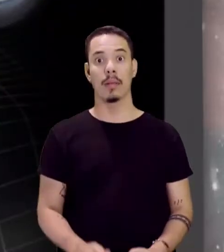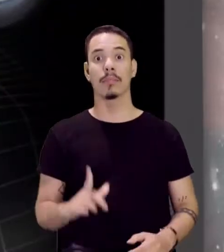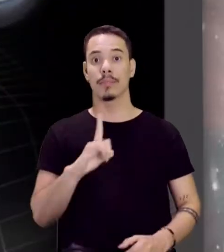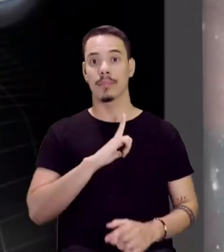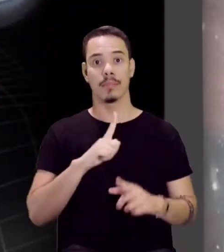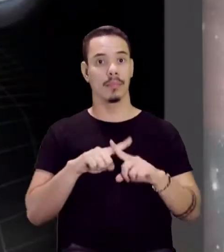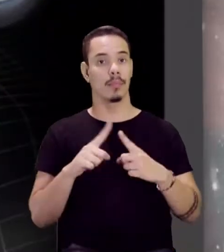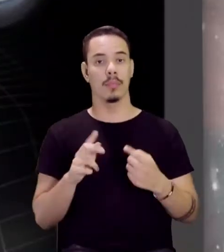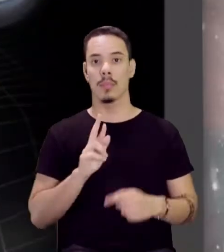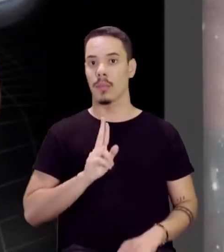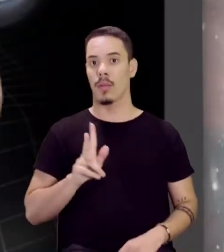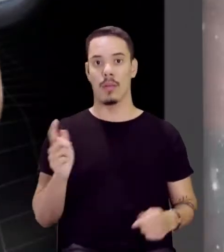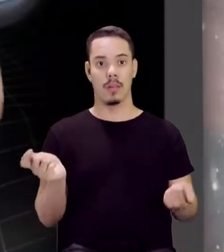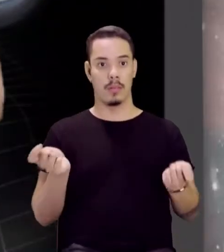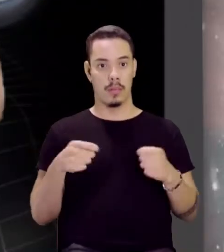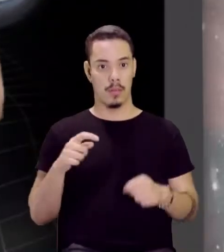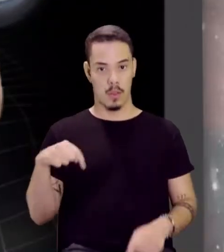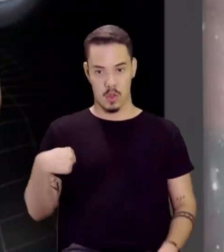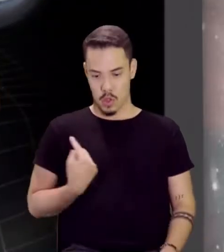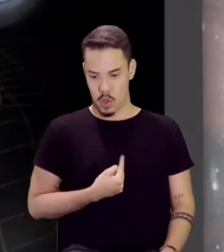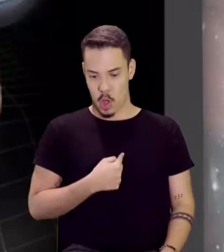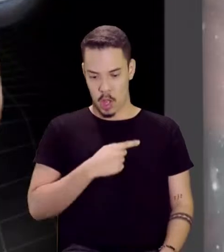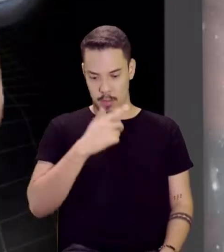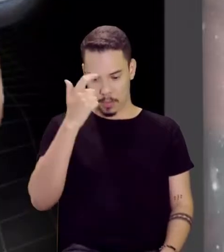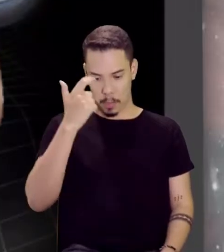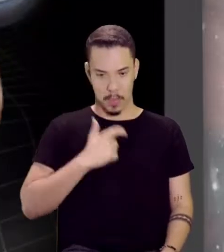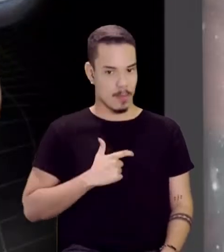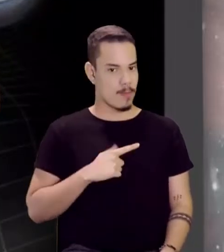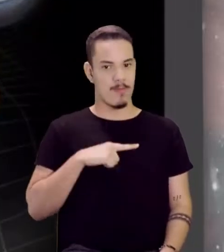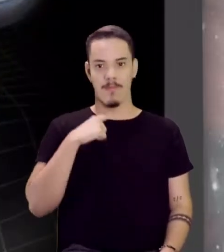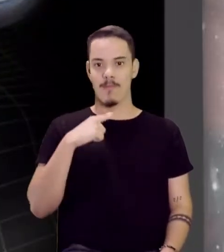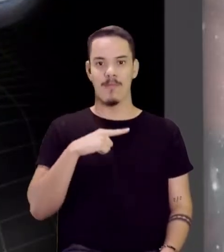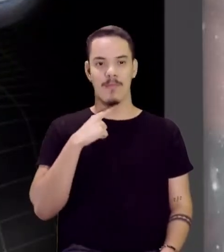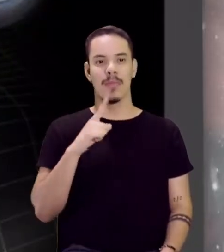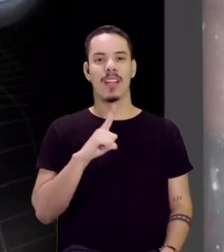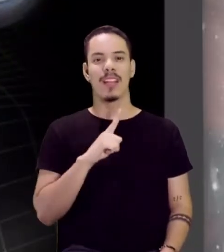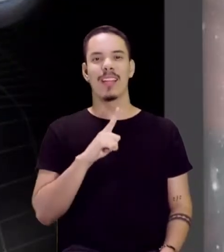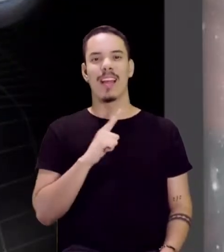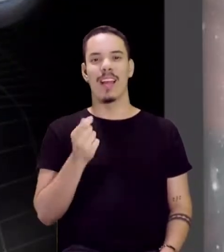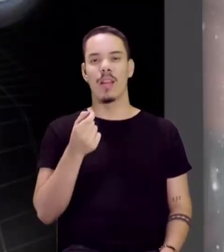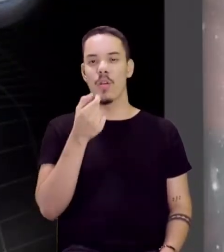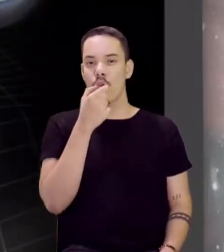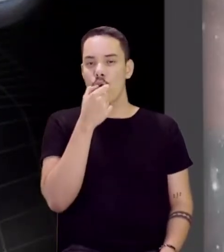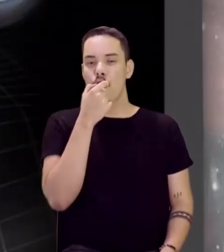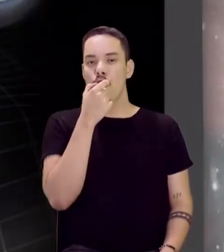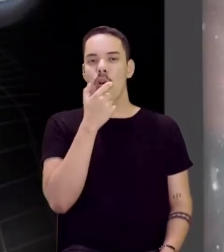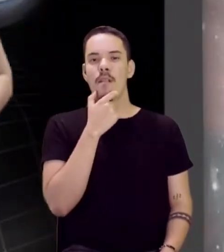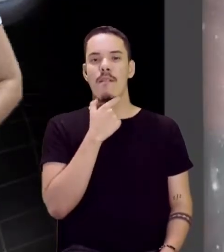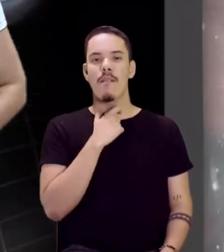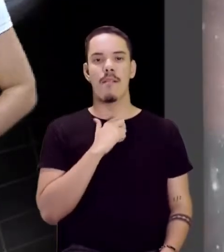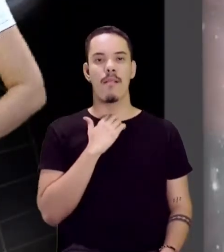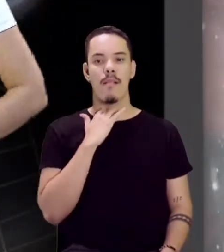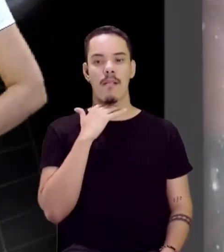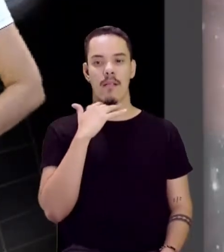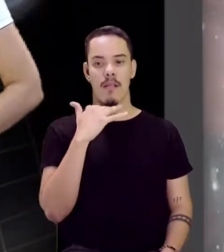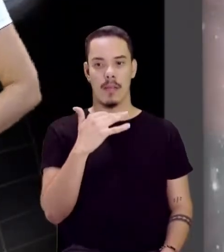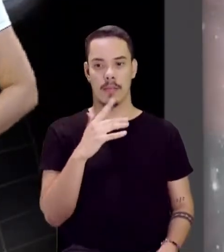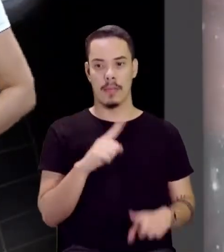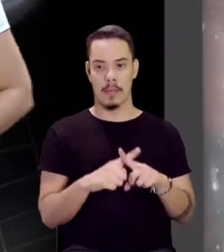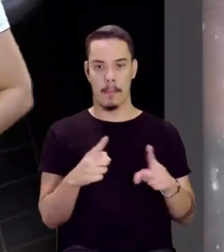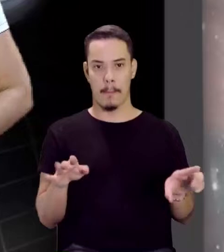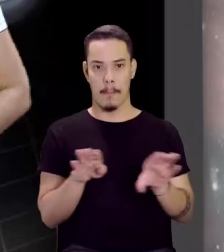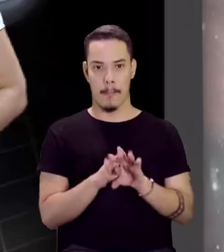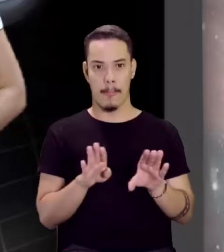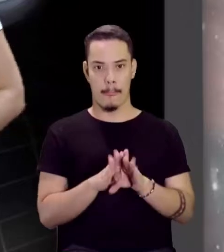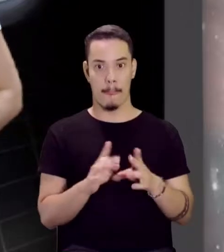de fazer com que a gente suba, né, Deise? É aquele gás que afina a voz, né? Justamente. Então ele é menos denso,